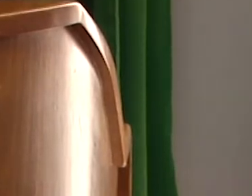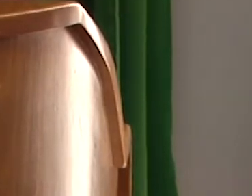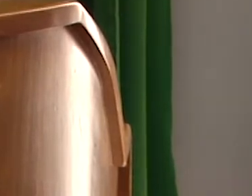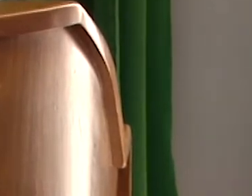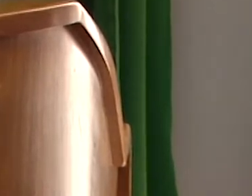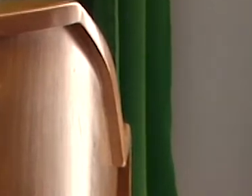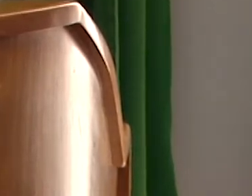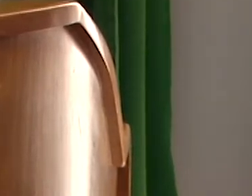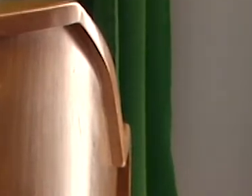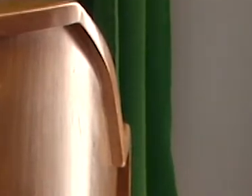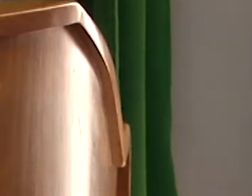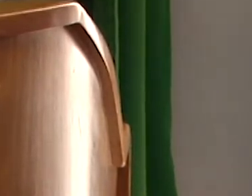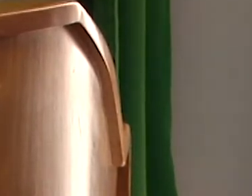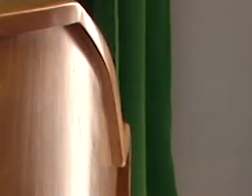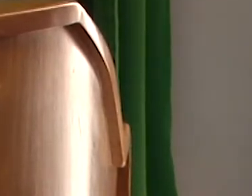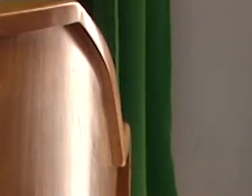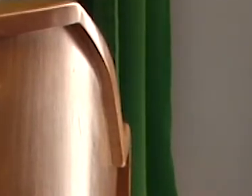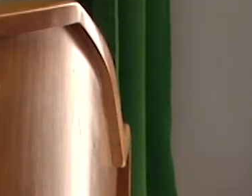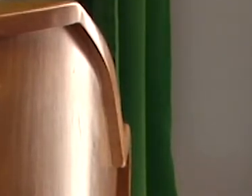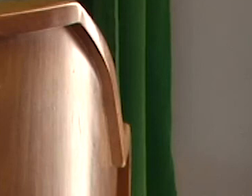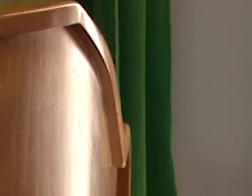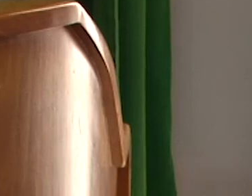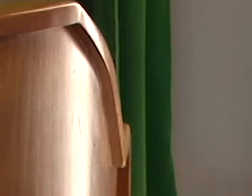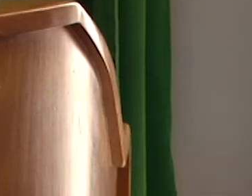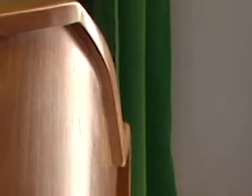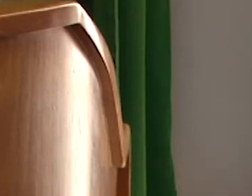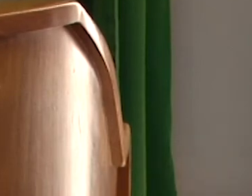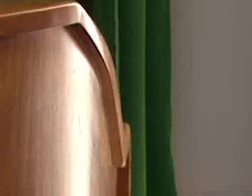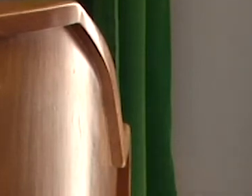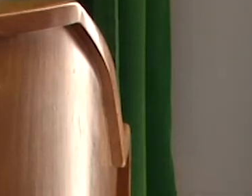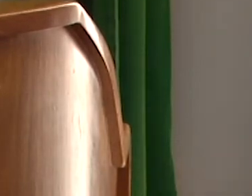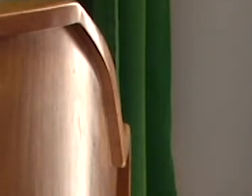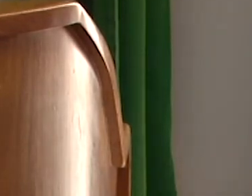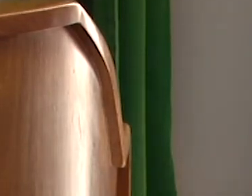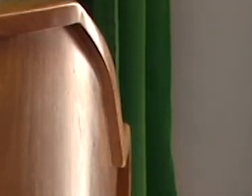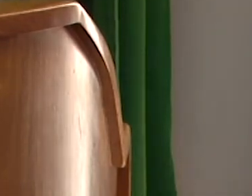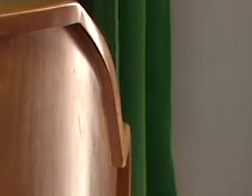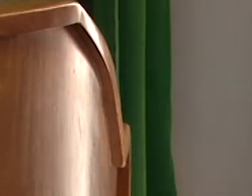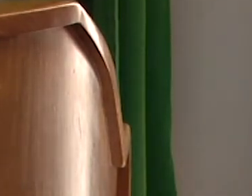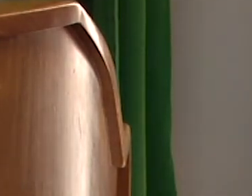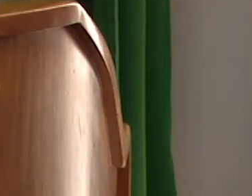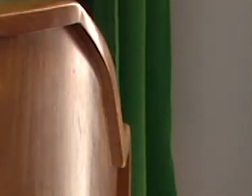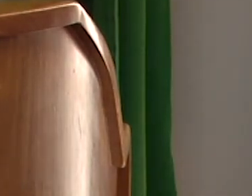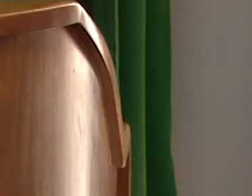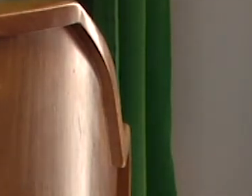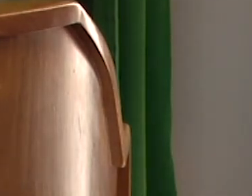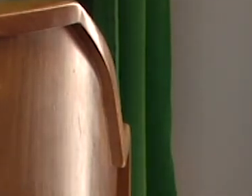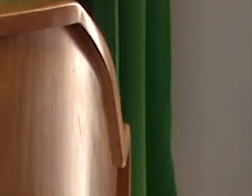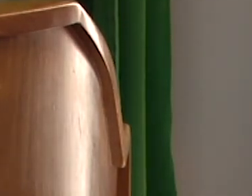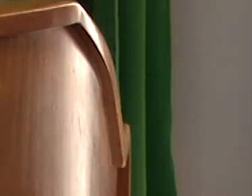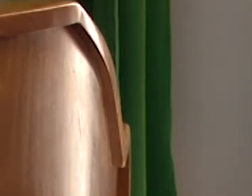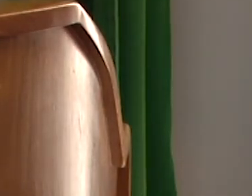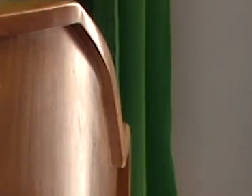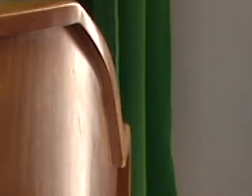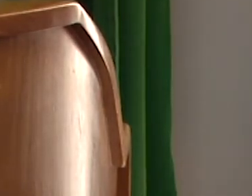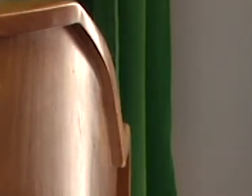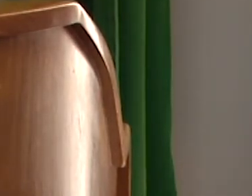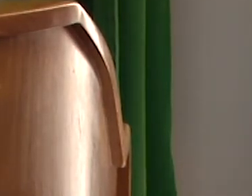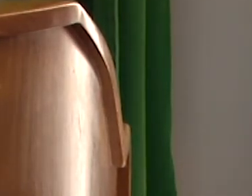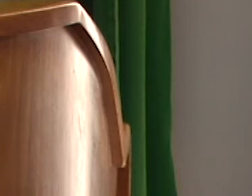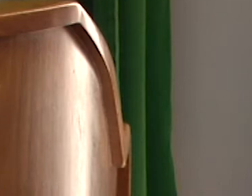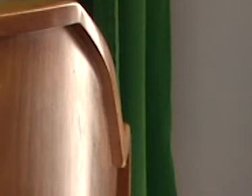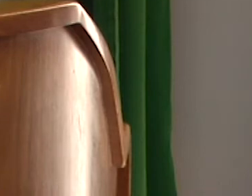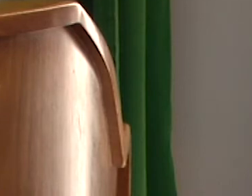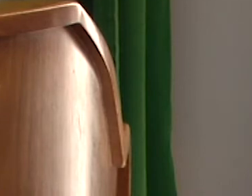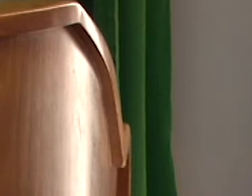Como já aconteceu na Secretaria de Educação, de não deixar os vereadores entrar nos colégios. E depois a secretária